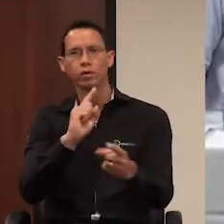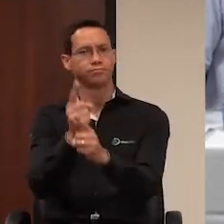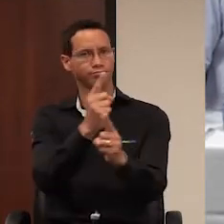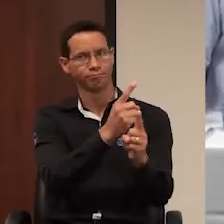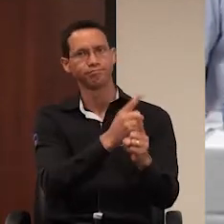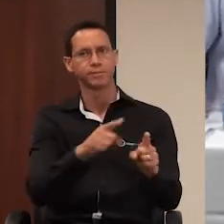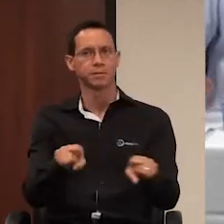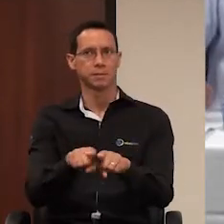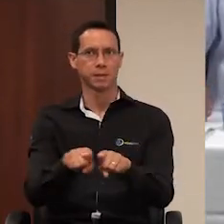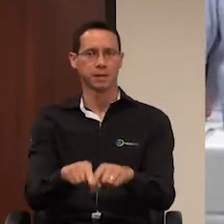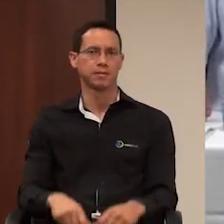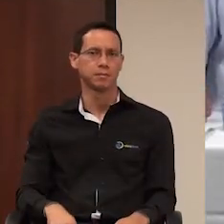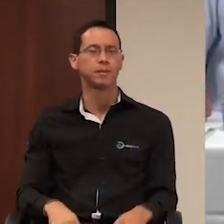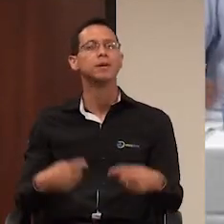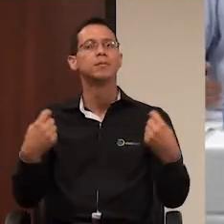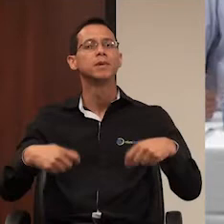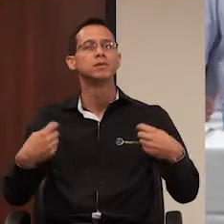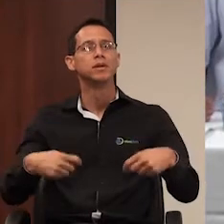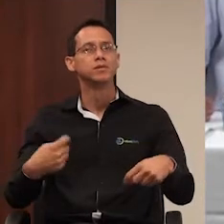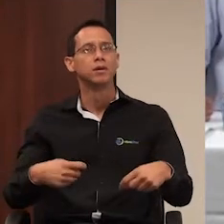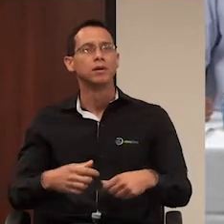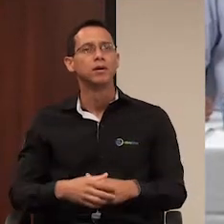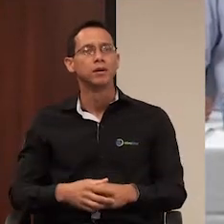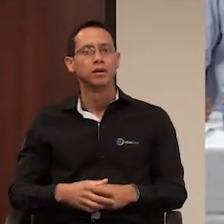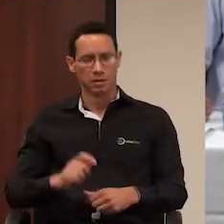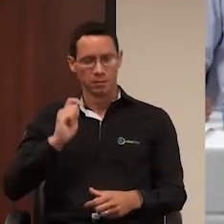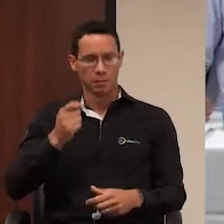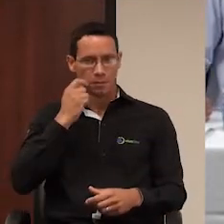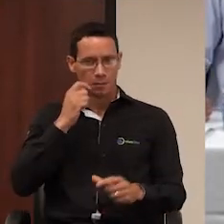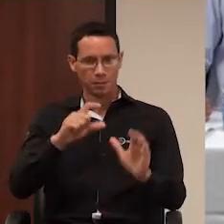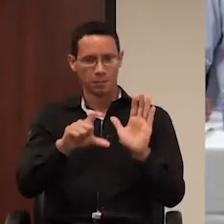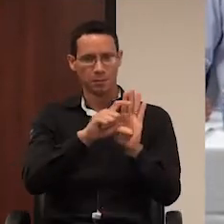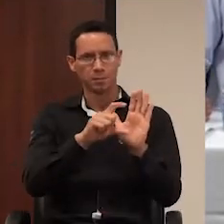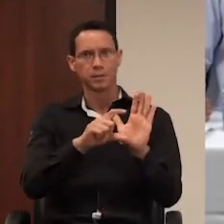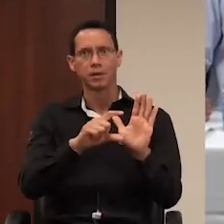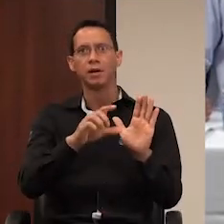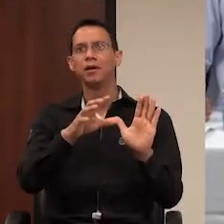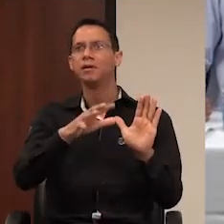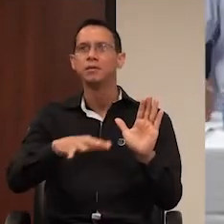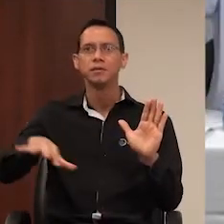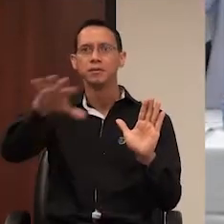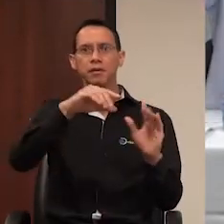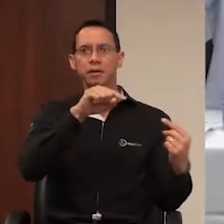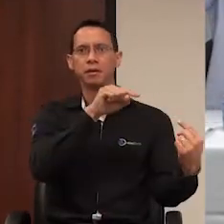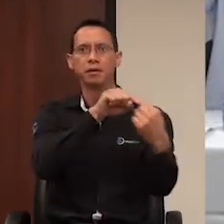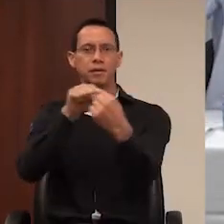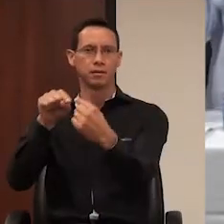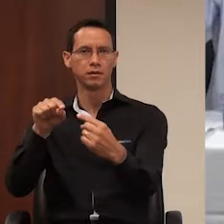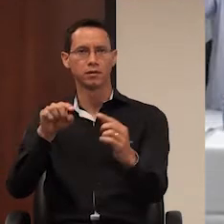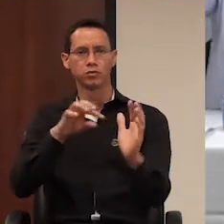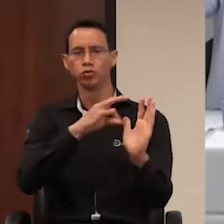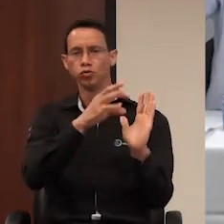Ou seja, eu preciso, a sentença ela não pode ser mais genérica, como era antes. Declara